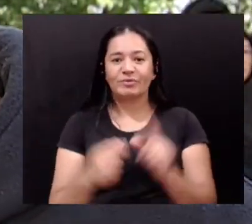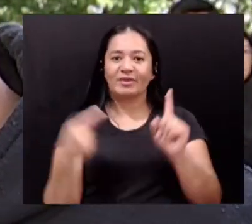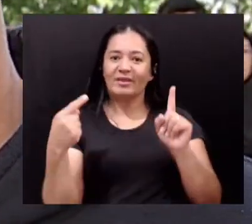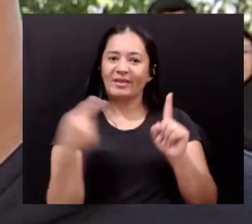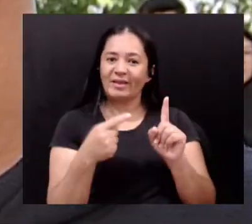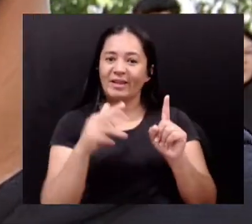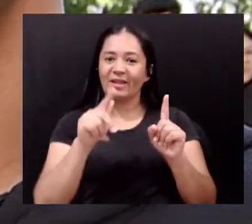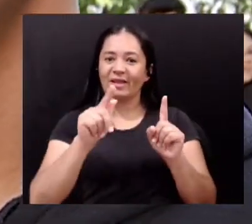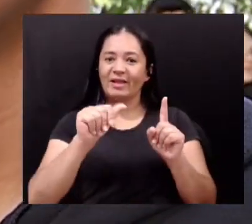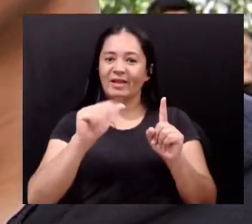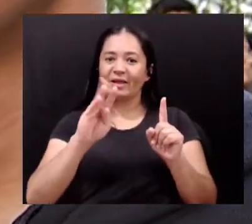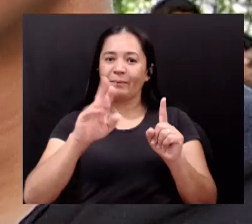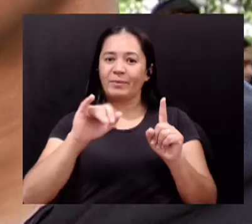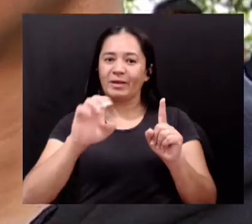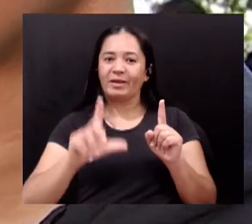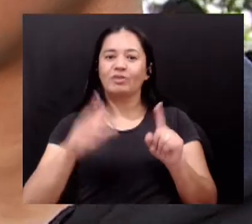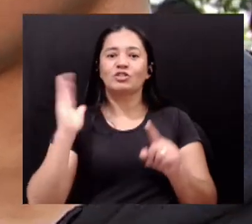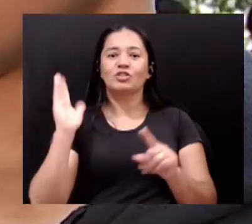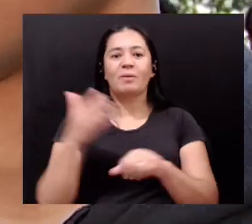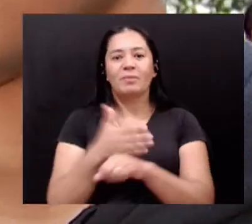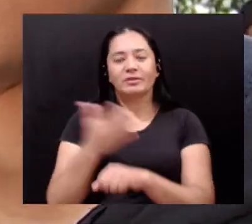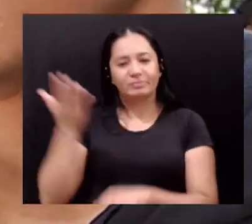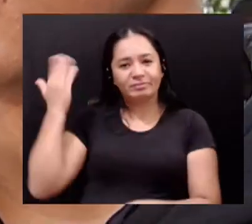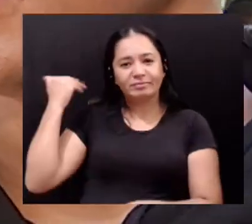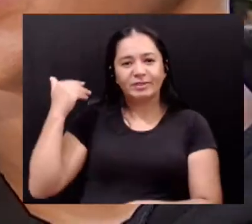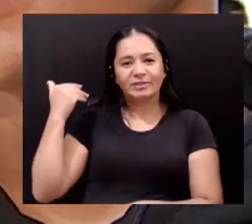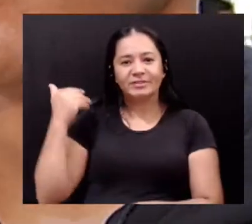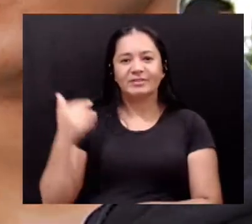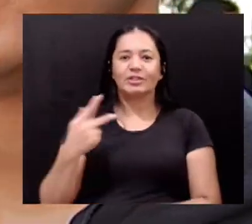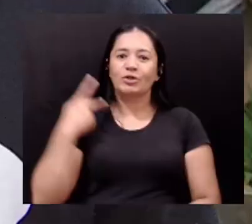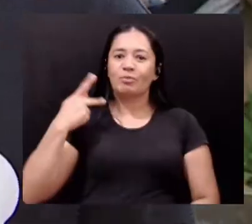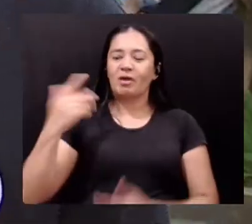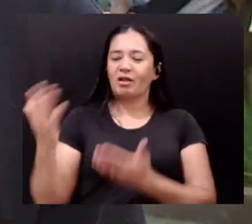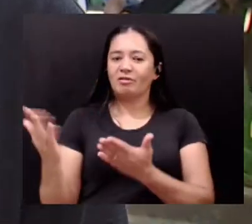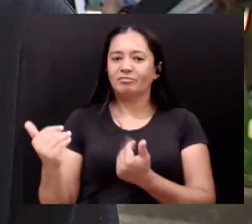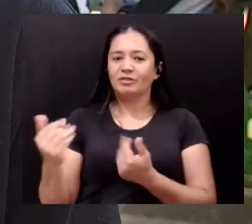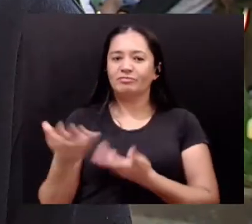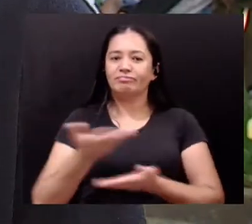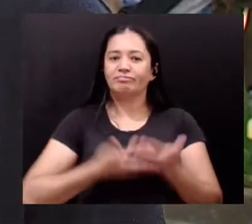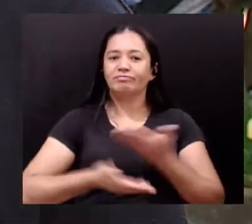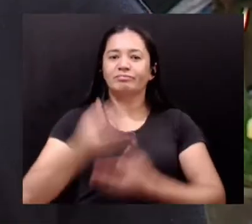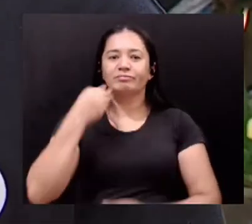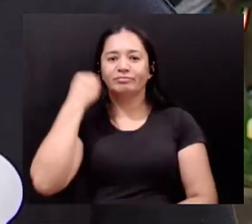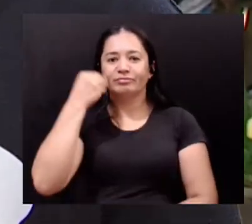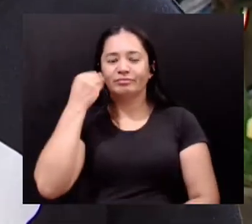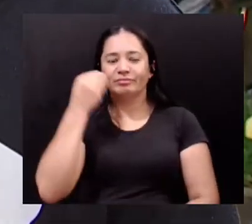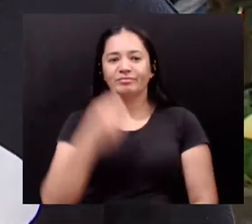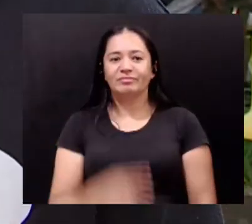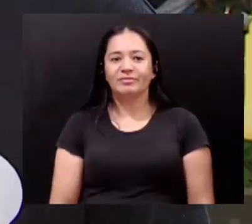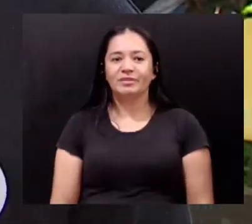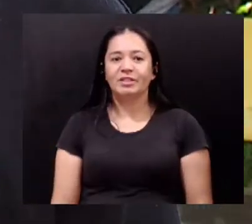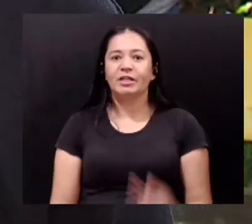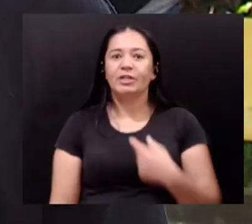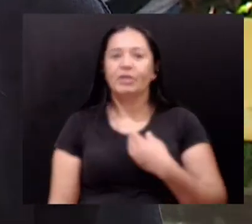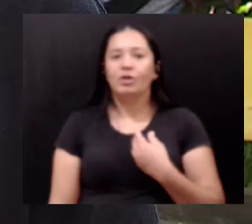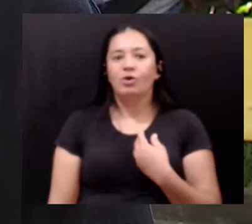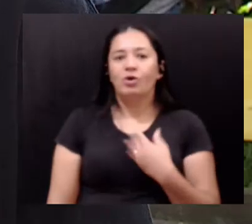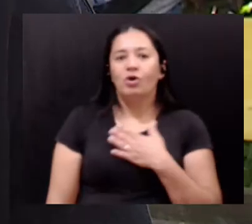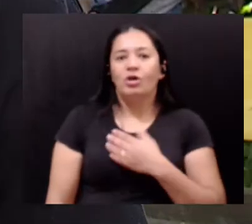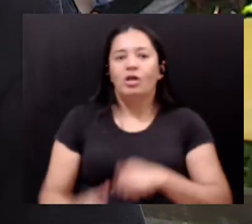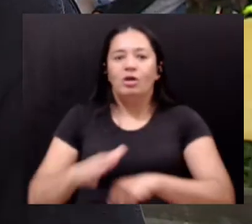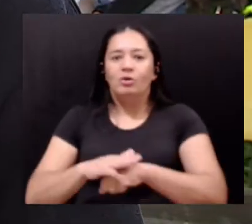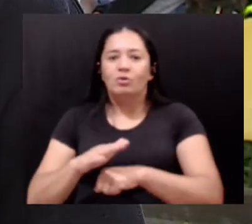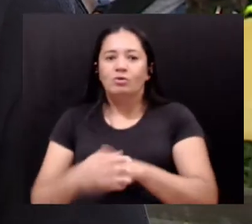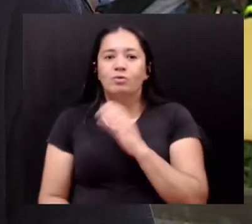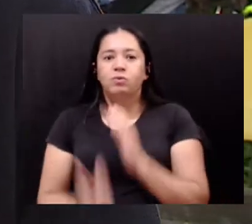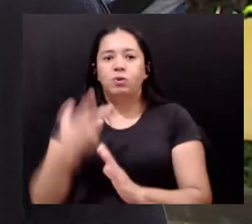edições anteriores do Parlamento Jovem, compartilhou a experiência. As coisas que eu vivenciei bastante foi a criação de projetos, que a gente